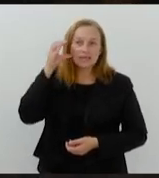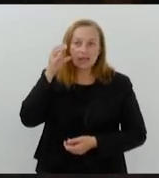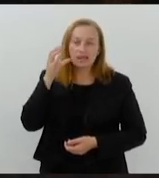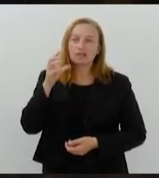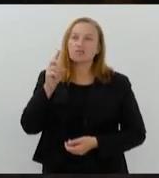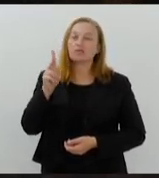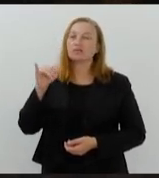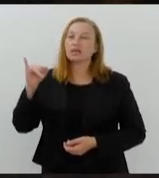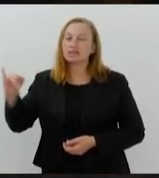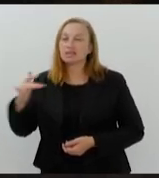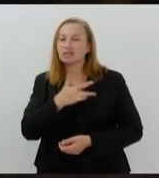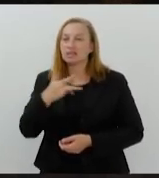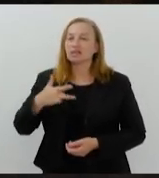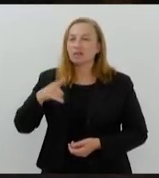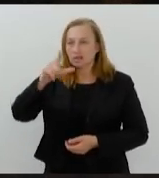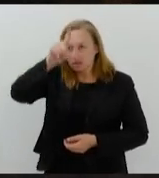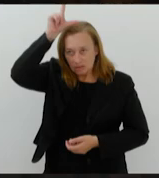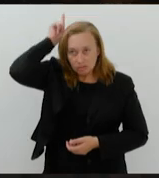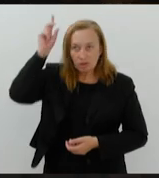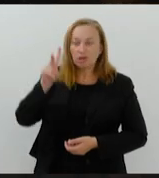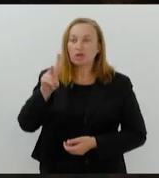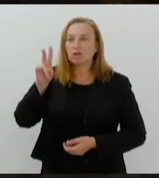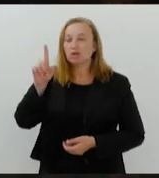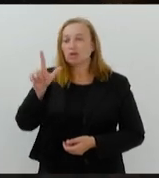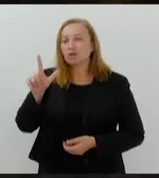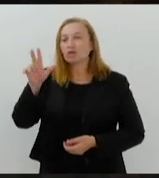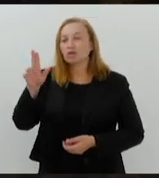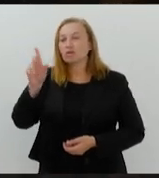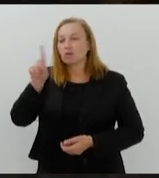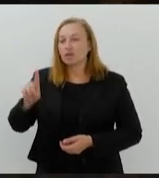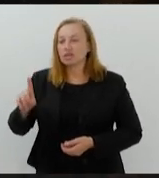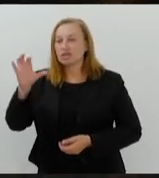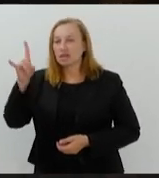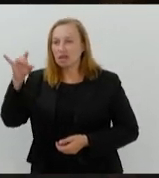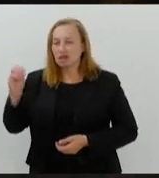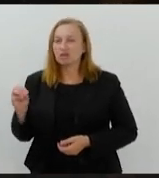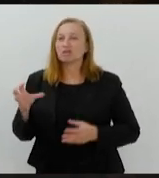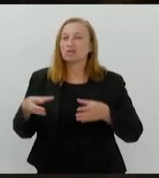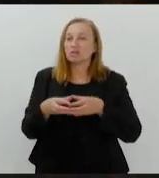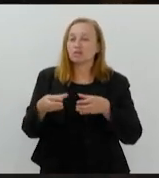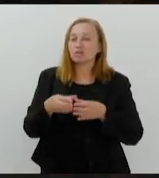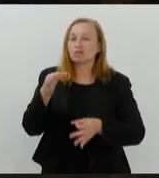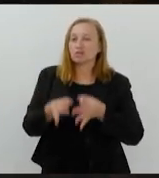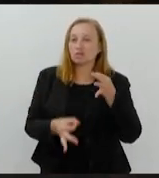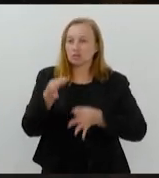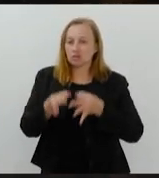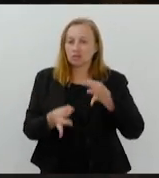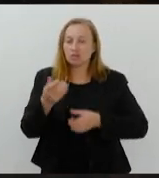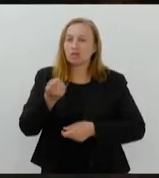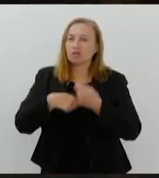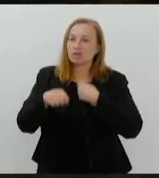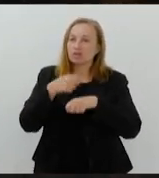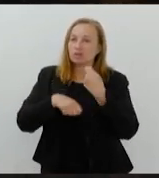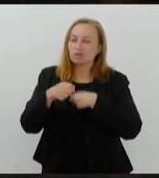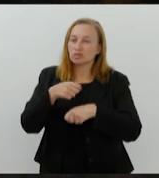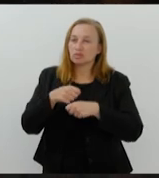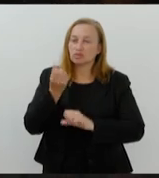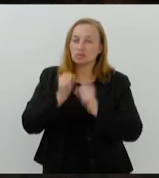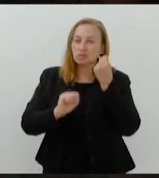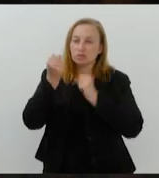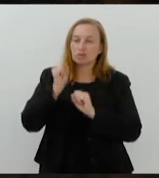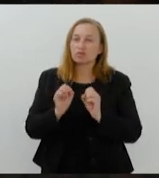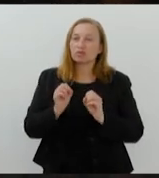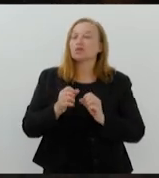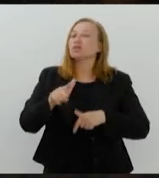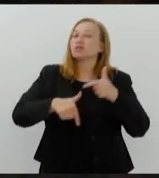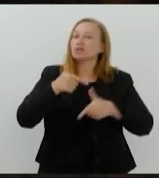Valdecida Saúde, Luiz Paulo e Luiz Paulo. Pendente de pareceres das Comissões de Constituição e Justiça, Economia, Indústria e Comércio, de Trabalho,